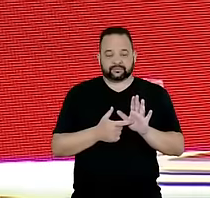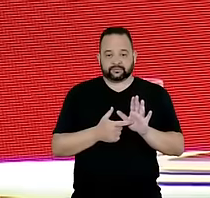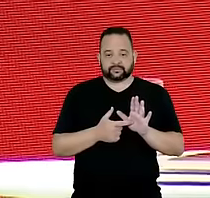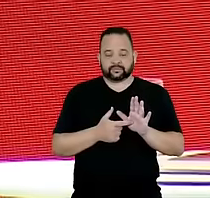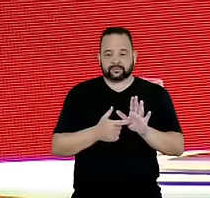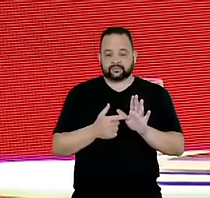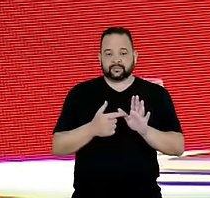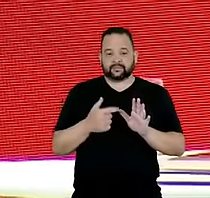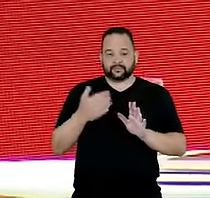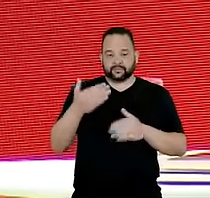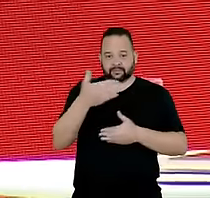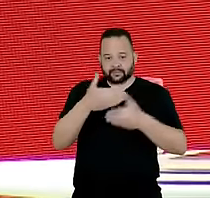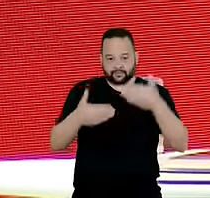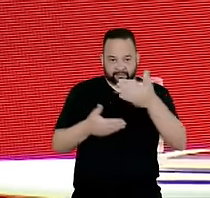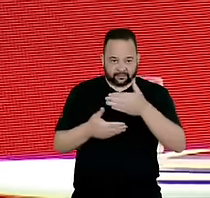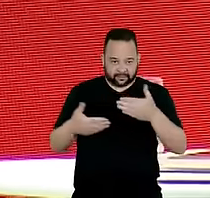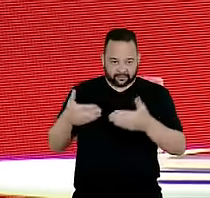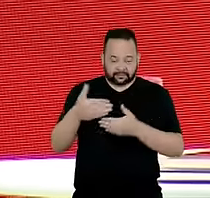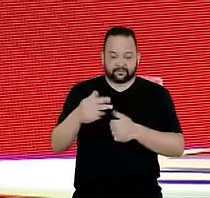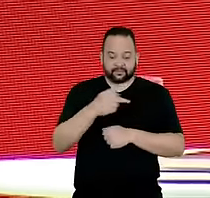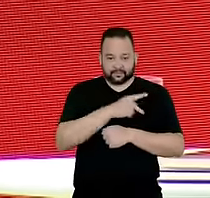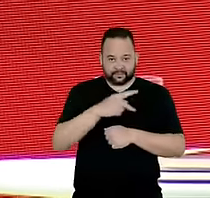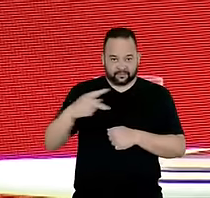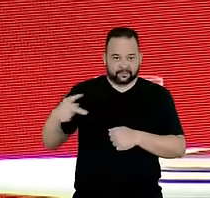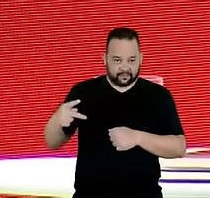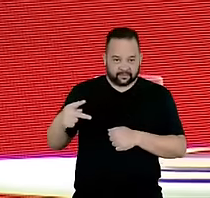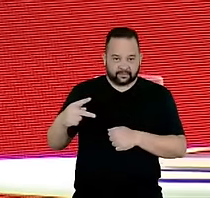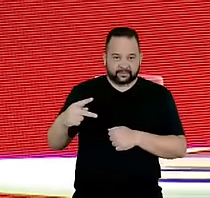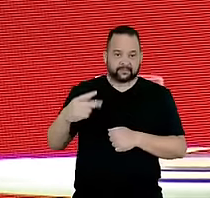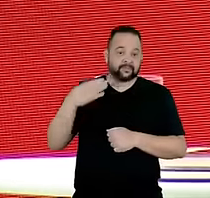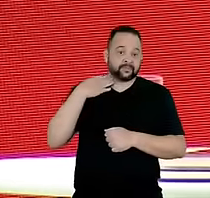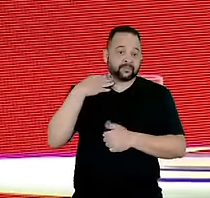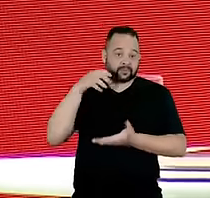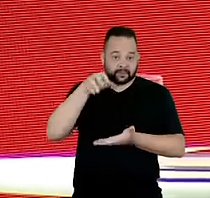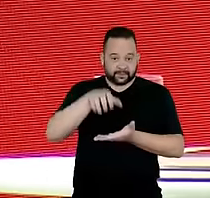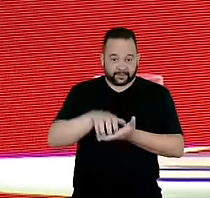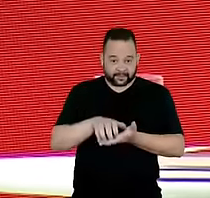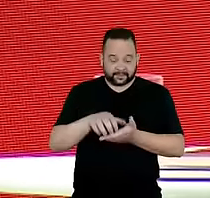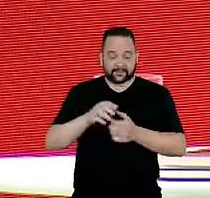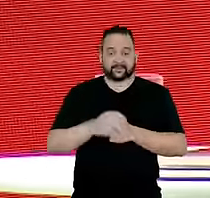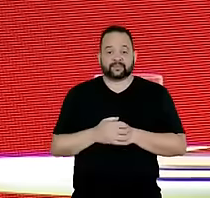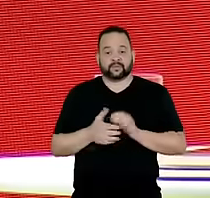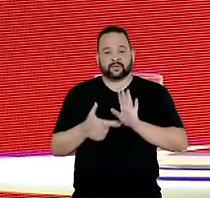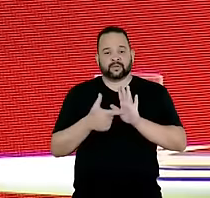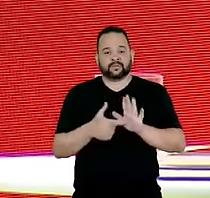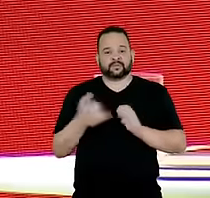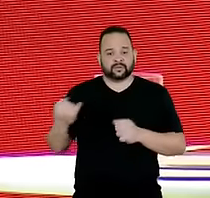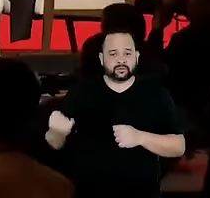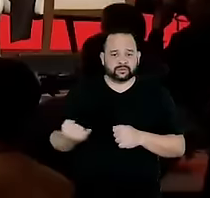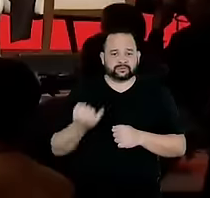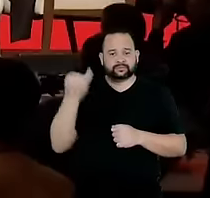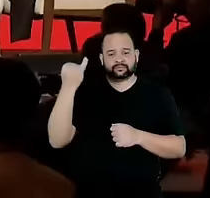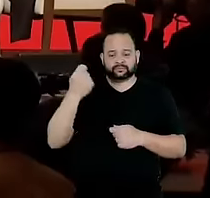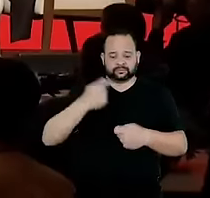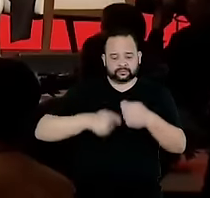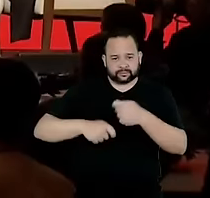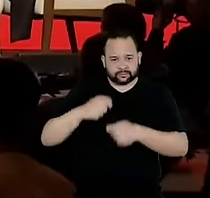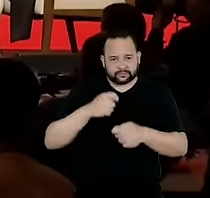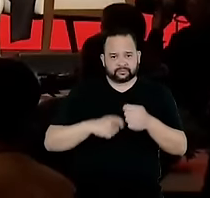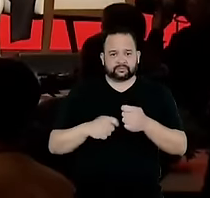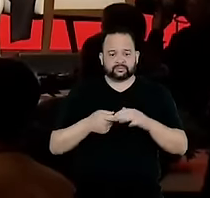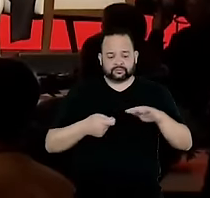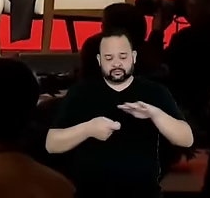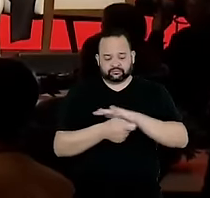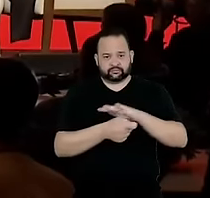Falando bastante sobre os impactos eh nas economias eh sobre sobre questão de investimentos